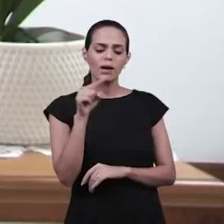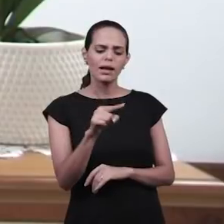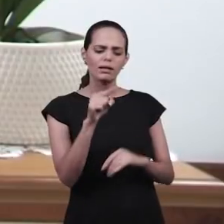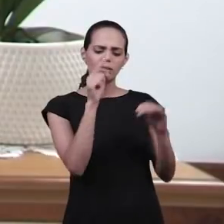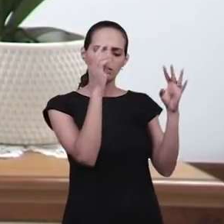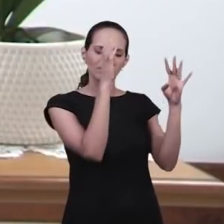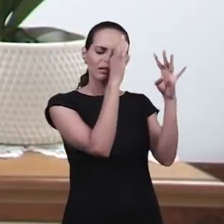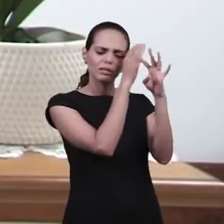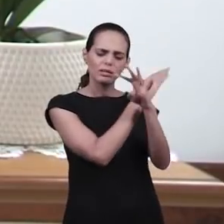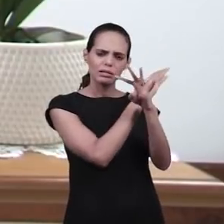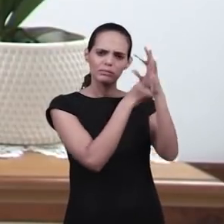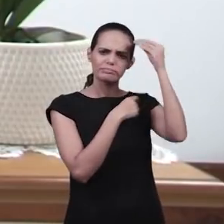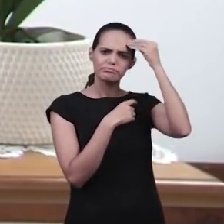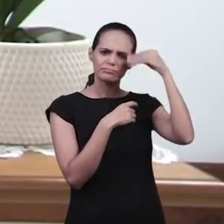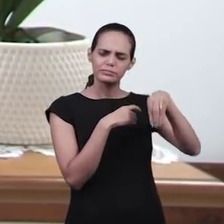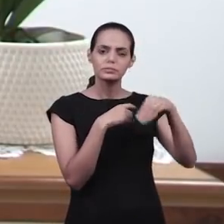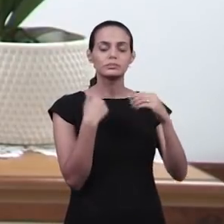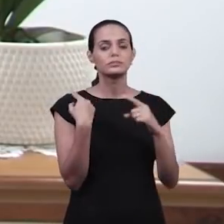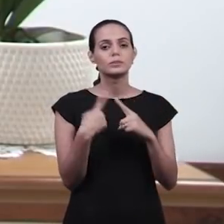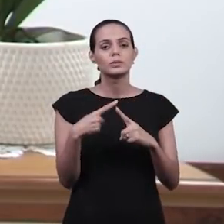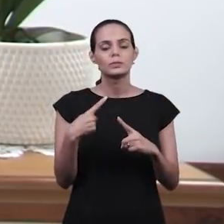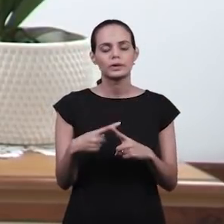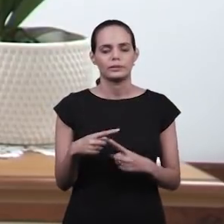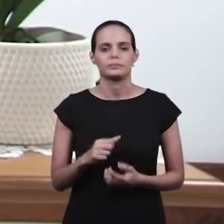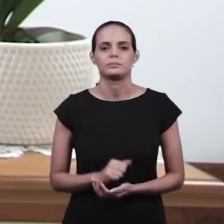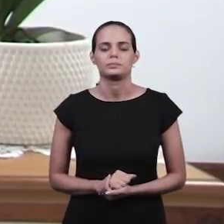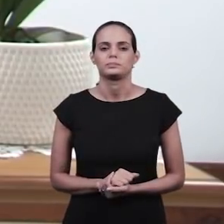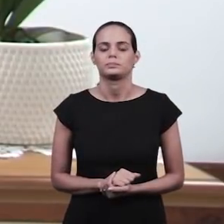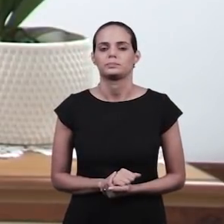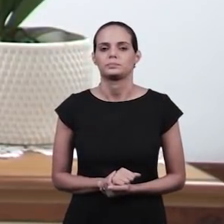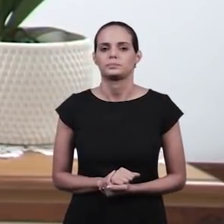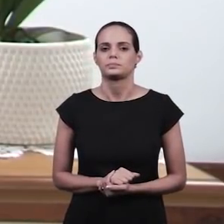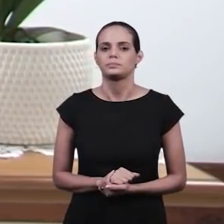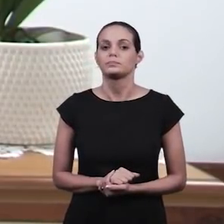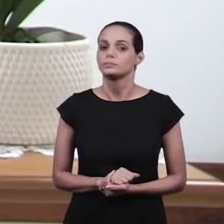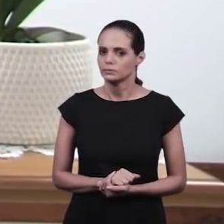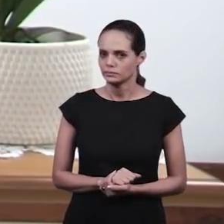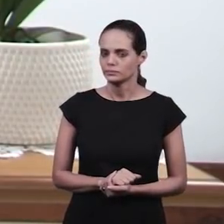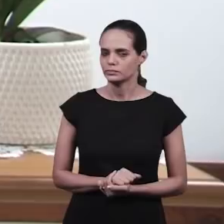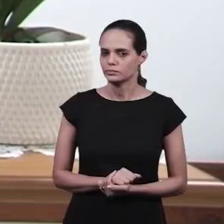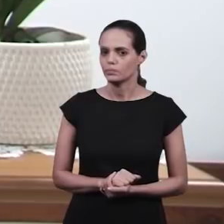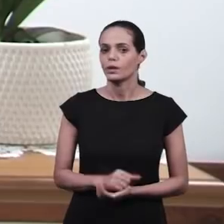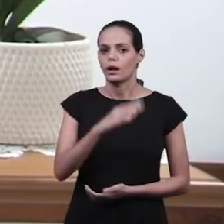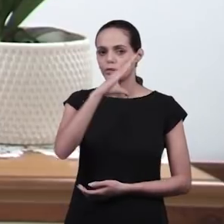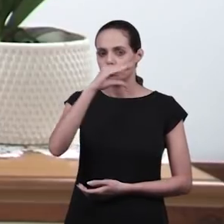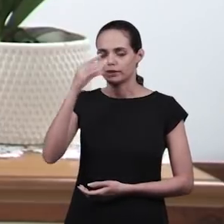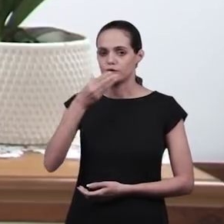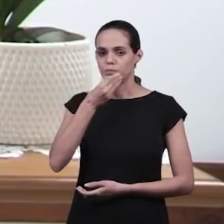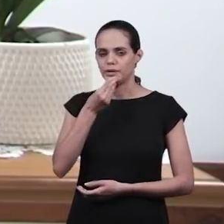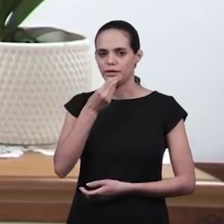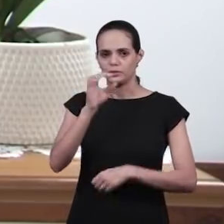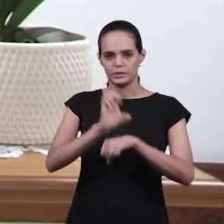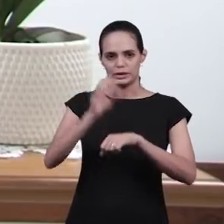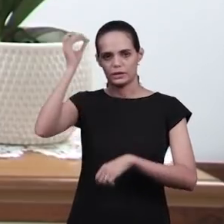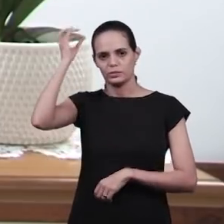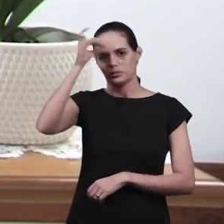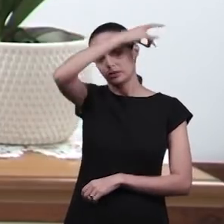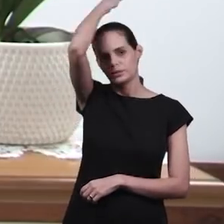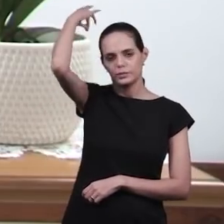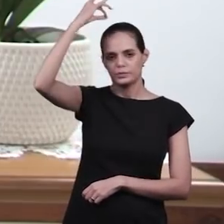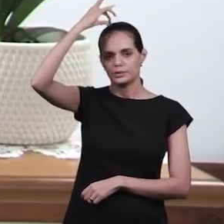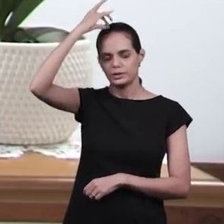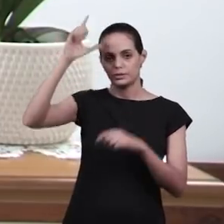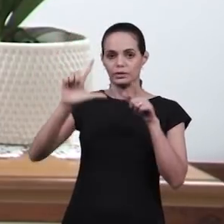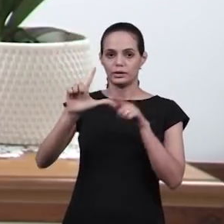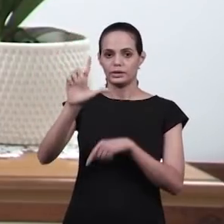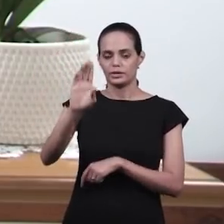loucas? A letra A responde Otávio Cirilo Malavase, de Santa Teresa, Espírito Santo, um adolescente. E a letra